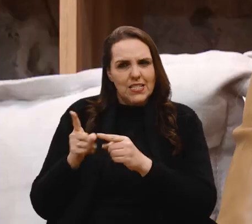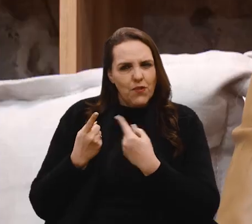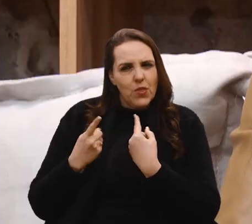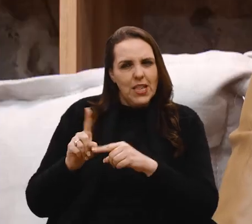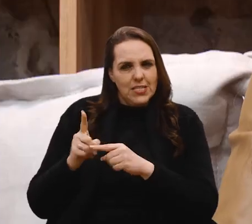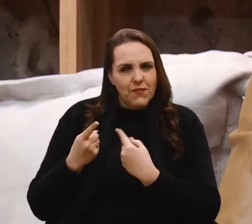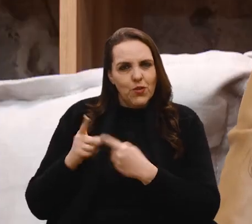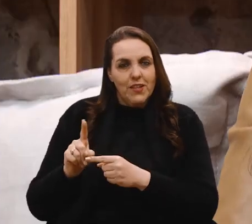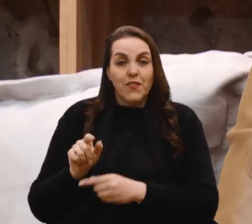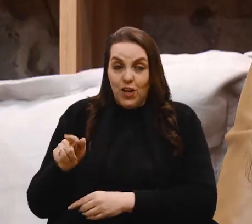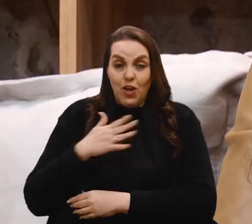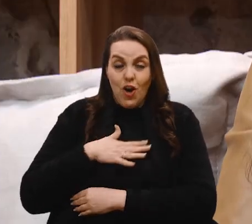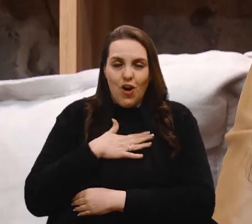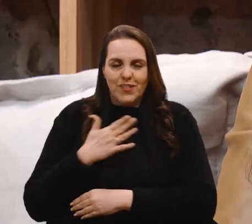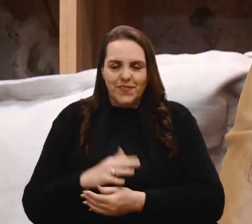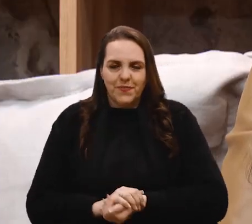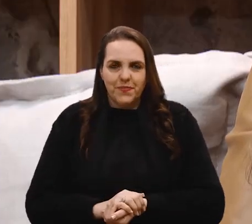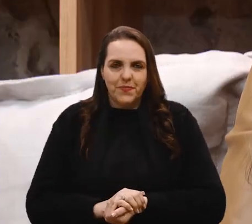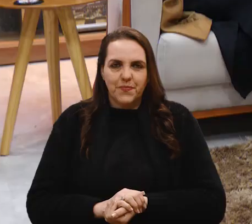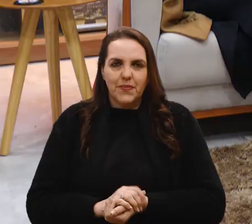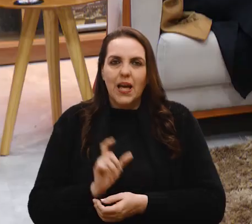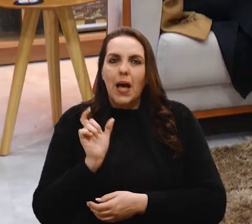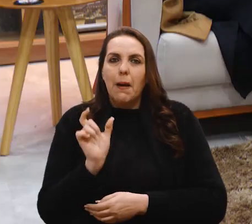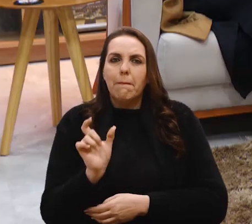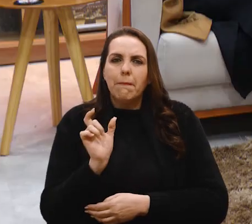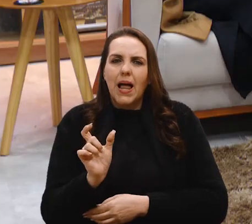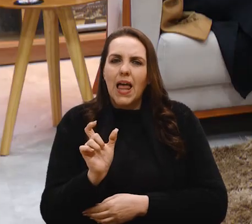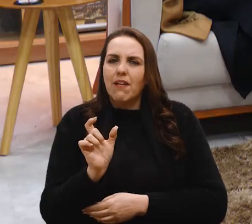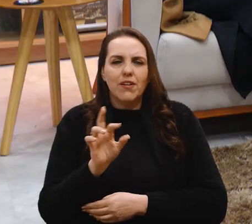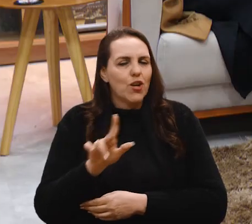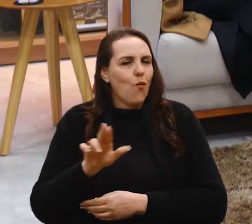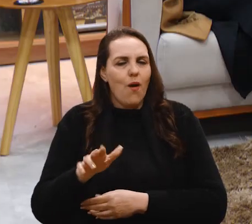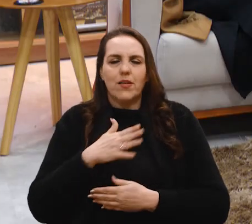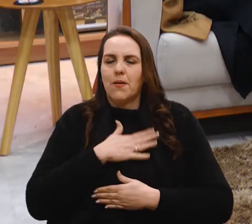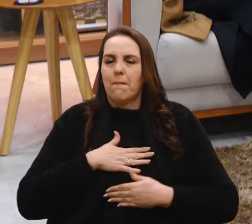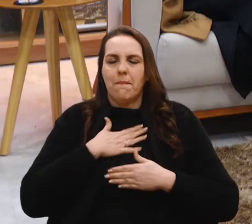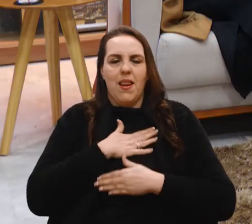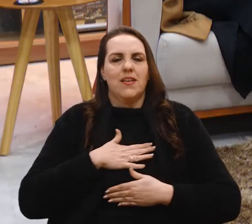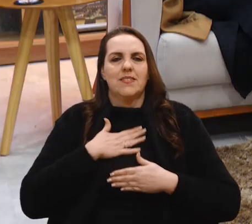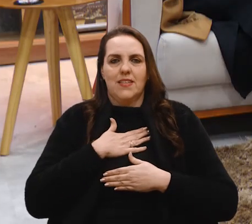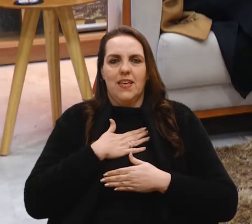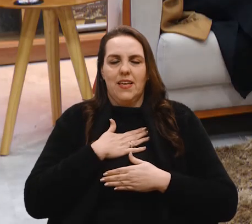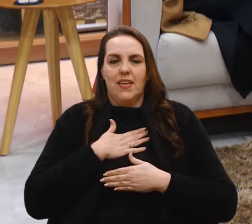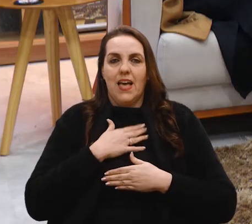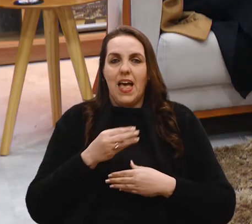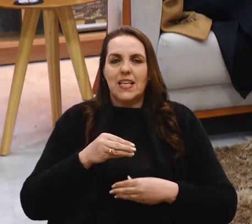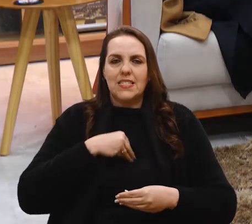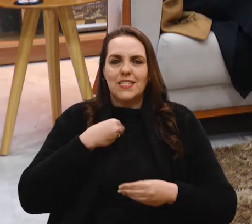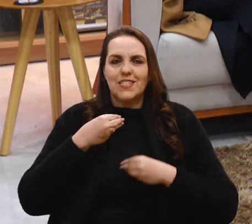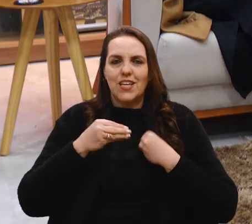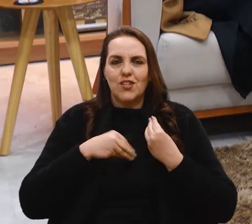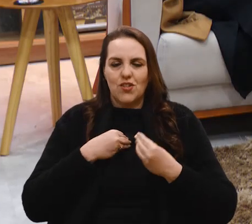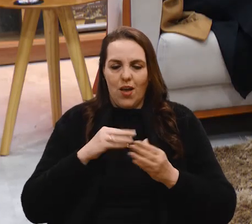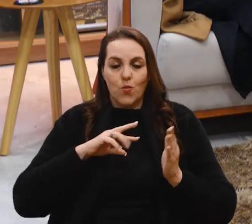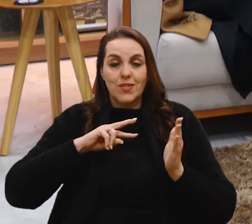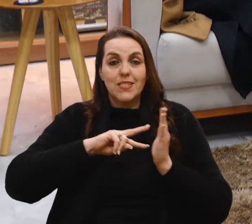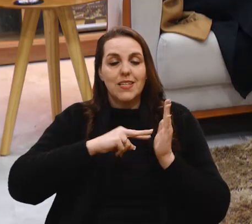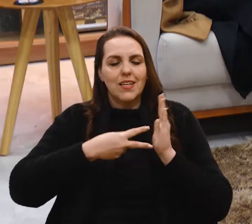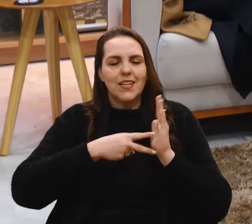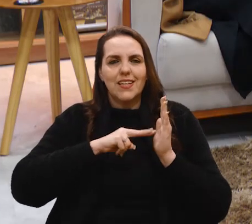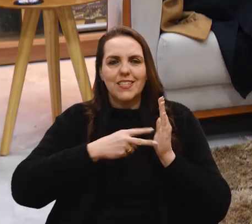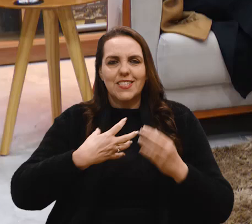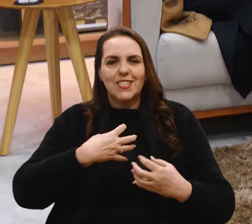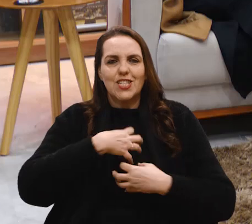desafiados. Né? Eu diria, acho que a palavra não é só prazer. É sentido. É o que faz sentido para ele